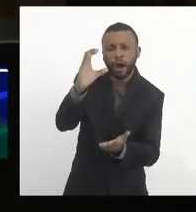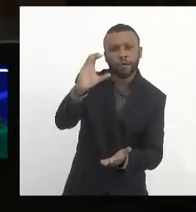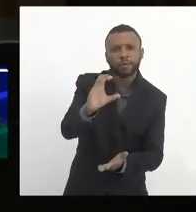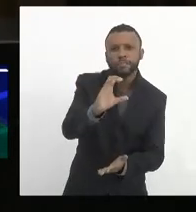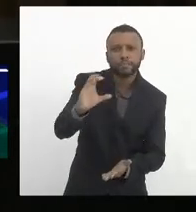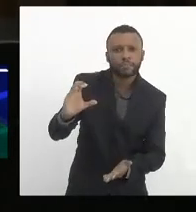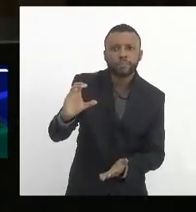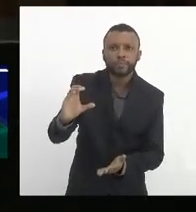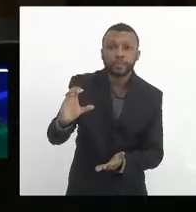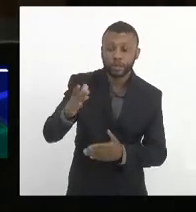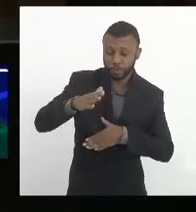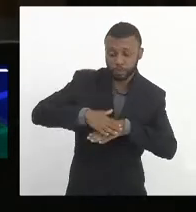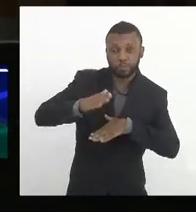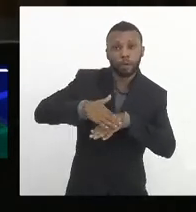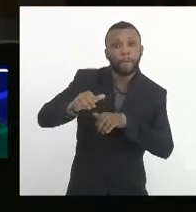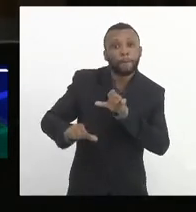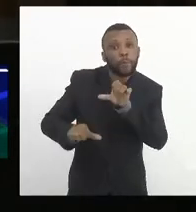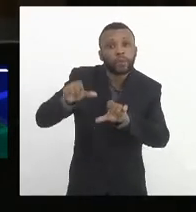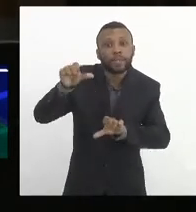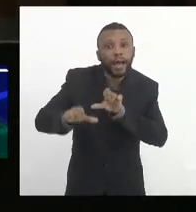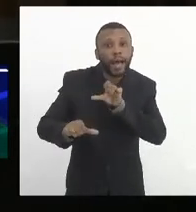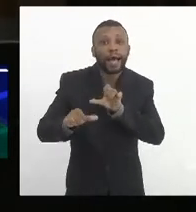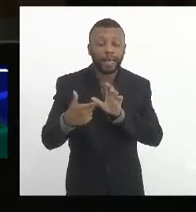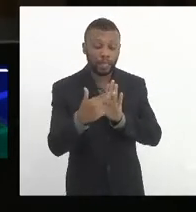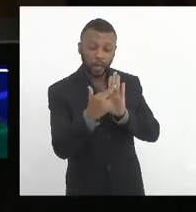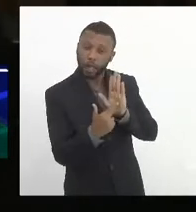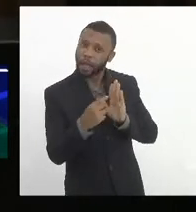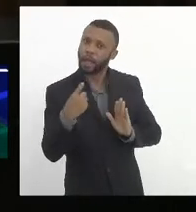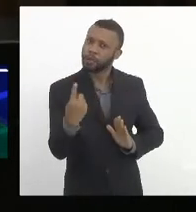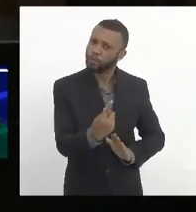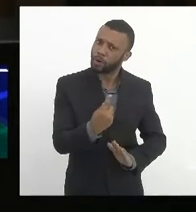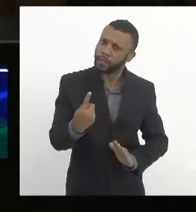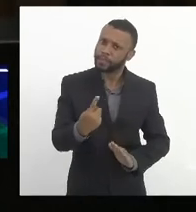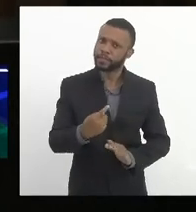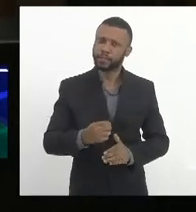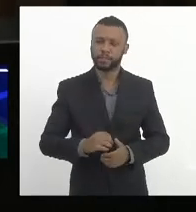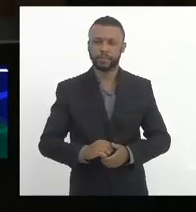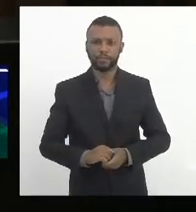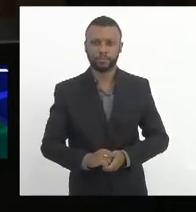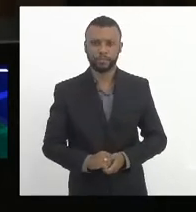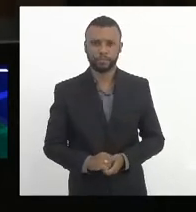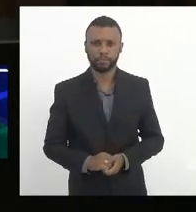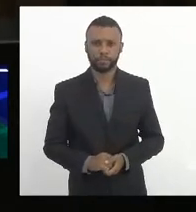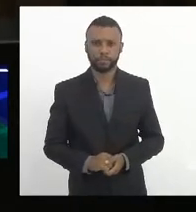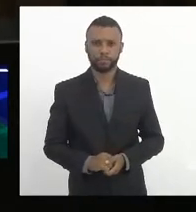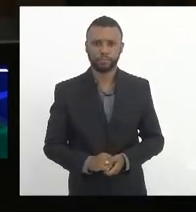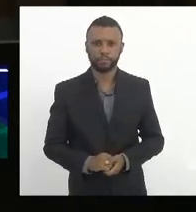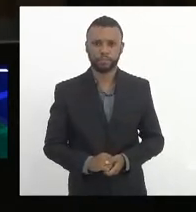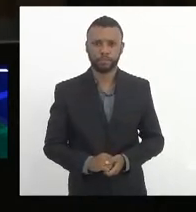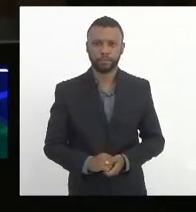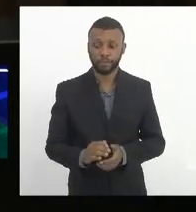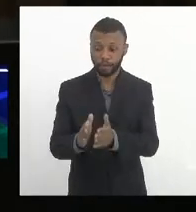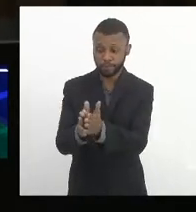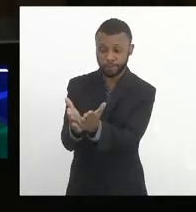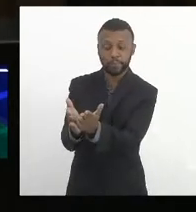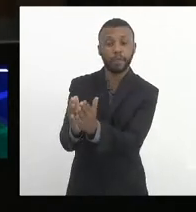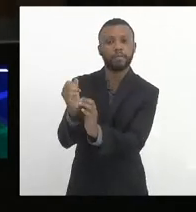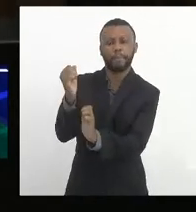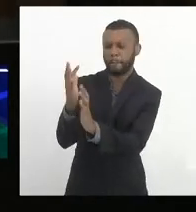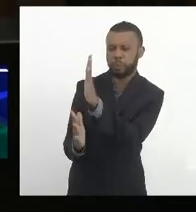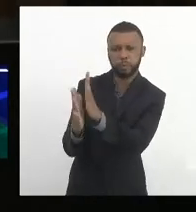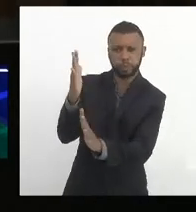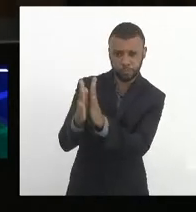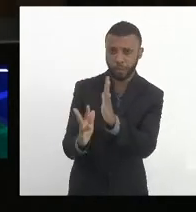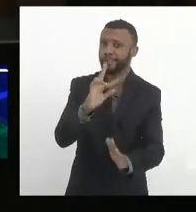queremos que mudar também a nossa doutrina e eles vão queimar a Bíblia vai